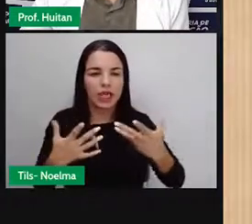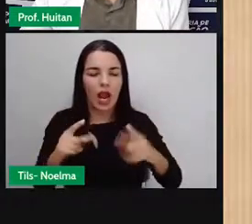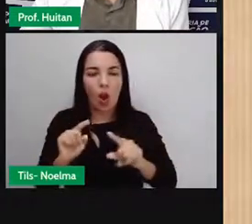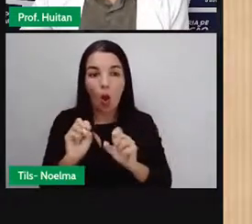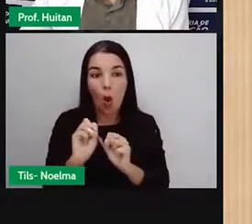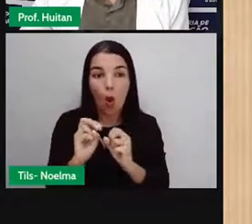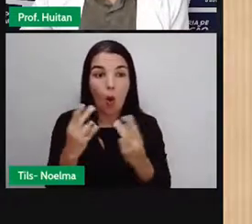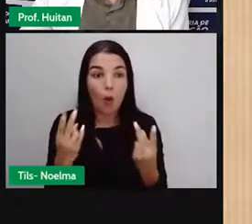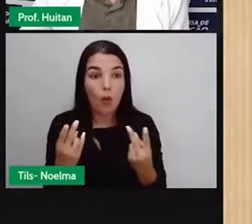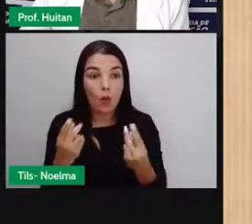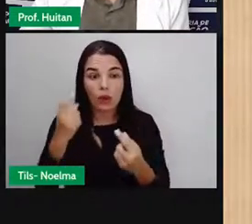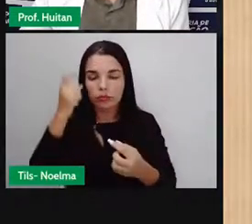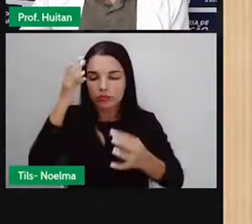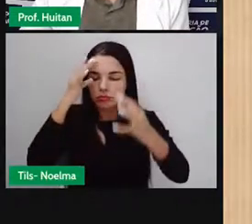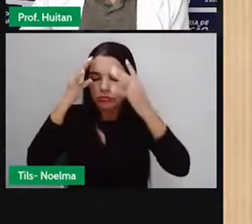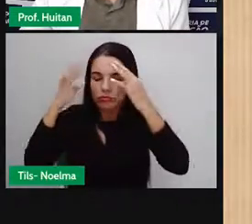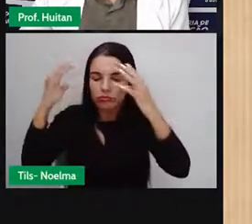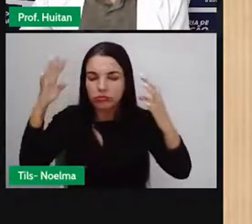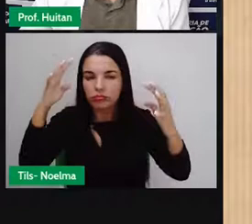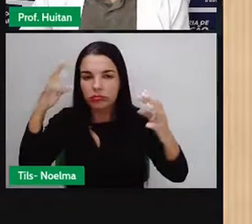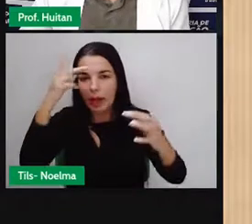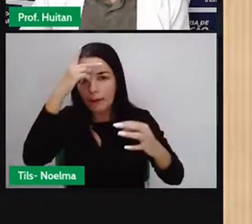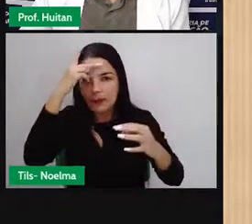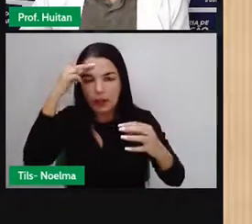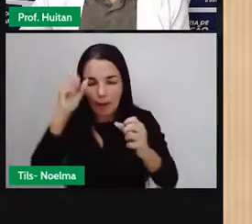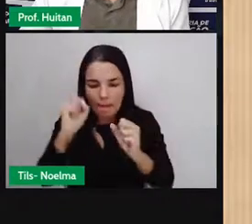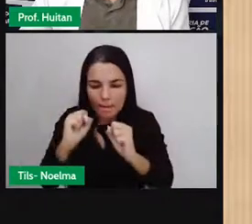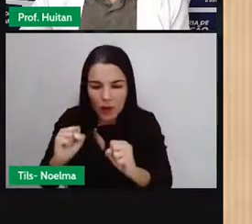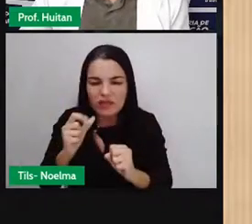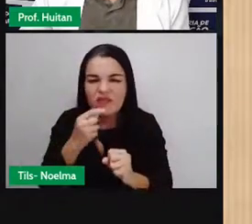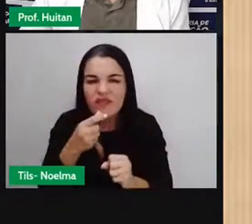nos prender, nos